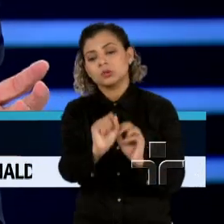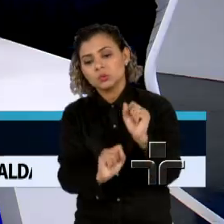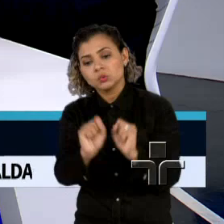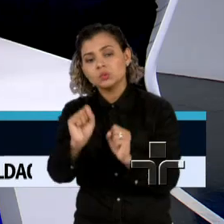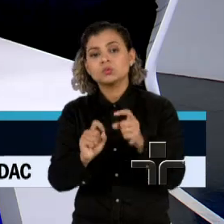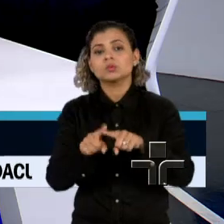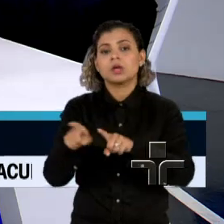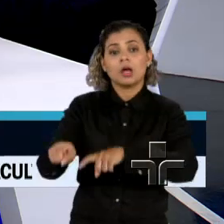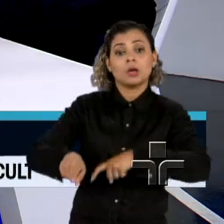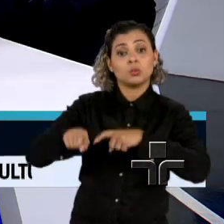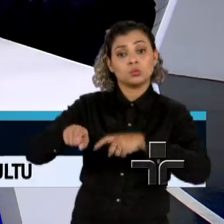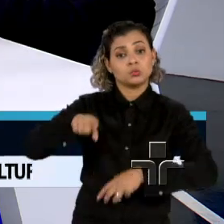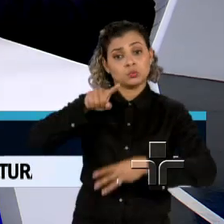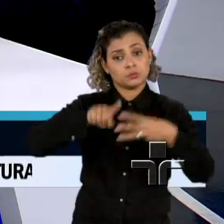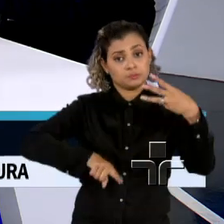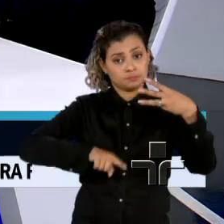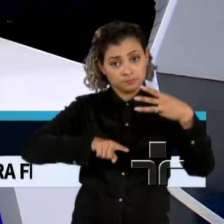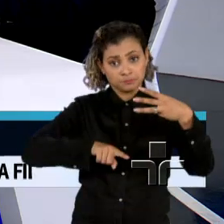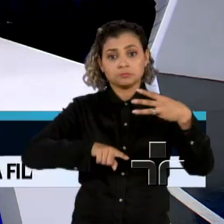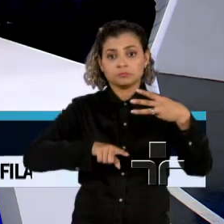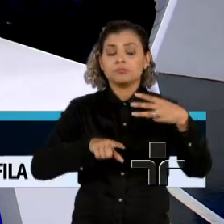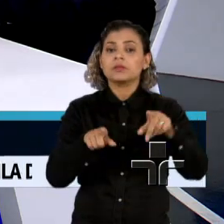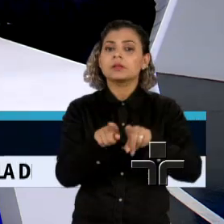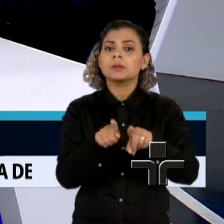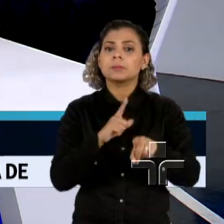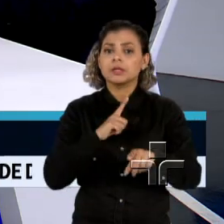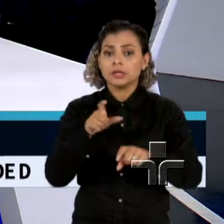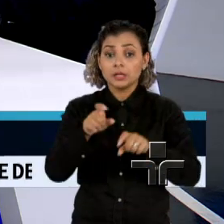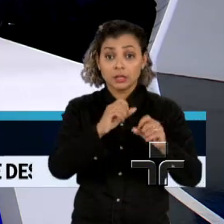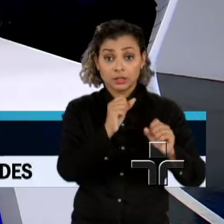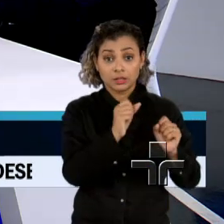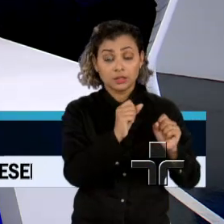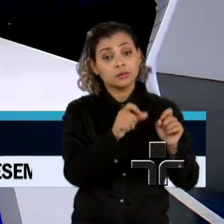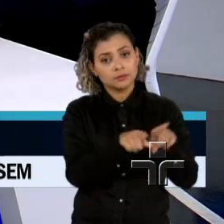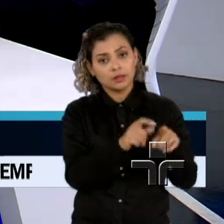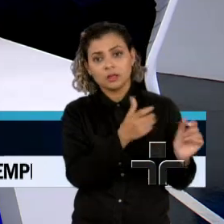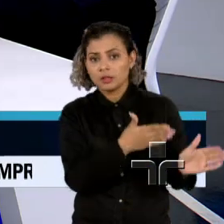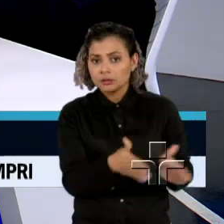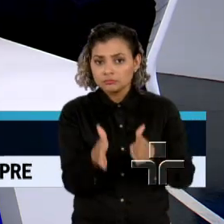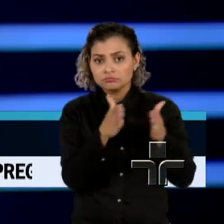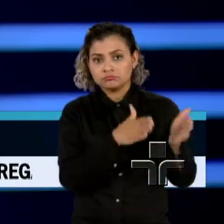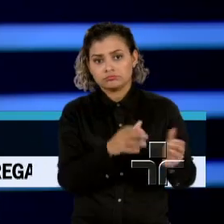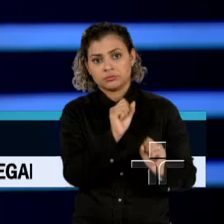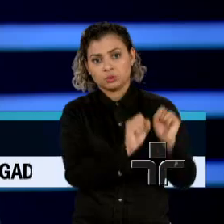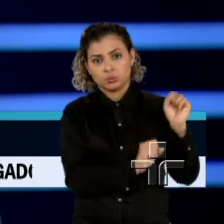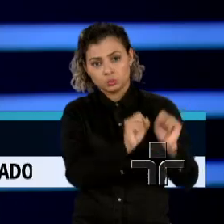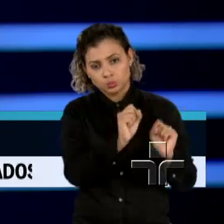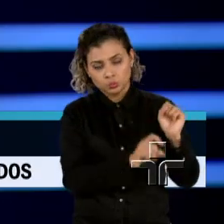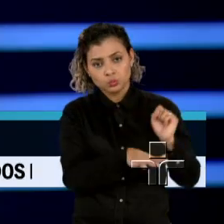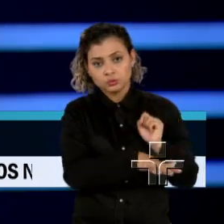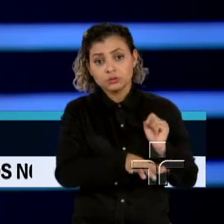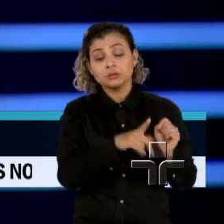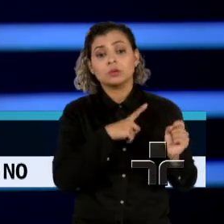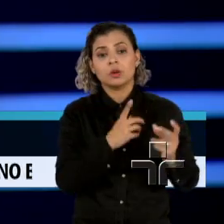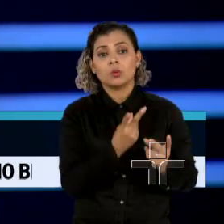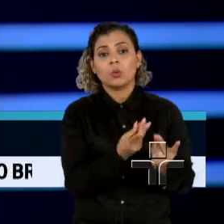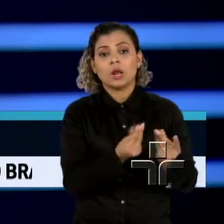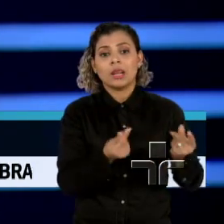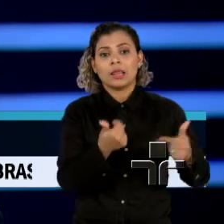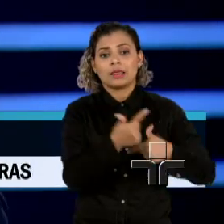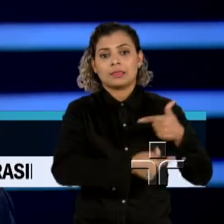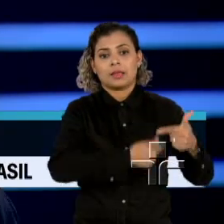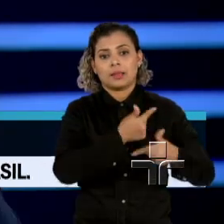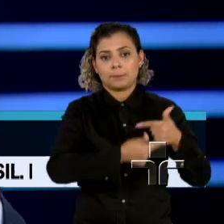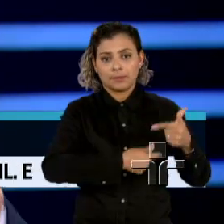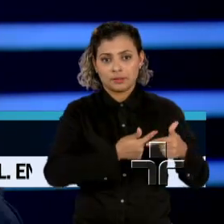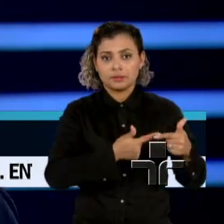e agricultura. Né? O indústria no Brasil sempre foi o setor que mais empregou pessoas do ponto de vista de qualidade do emprego. Né?